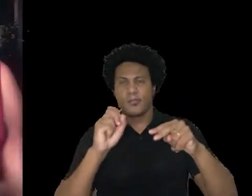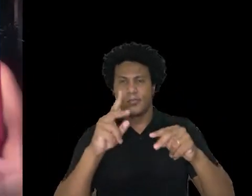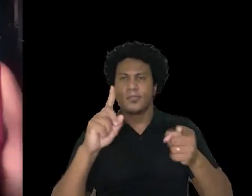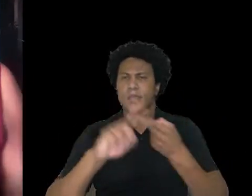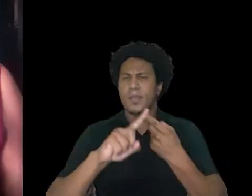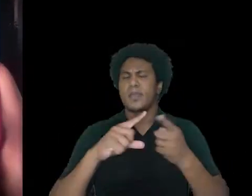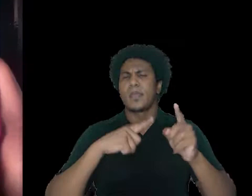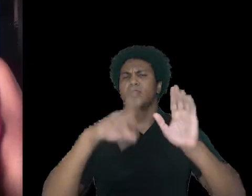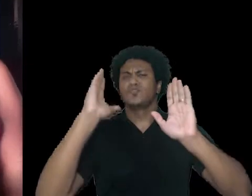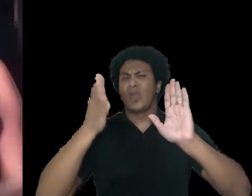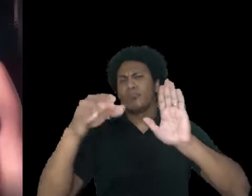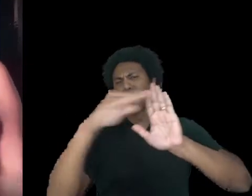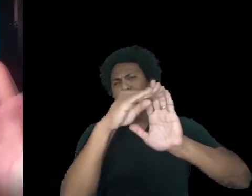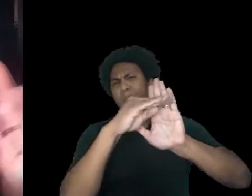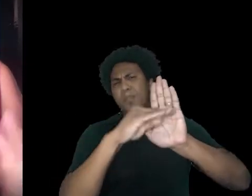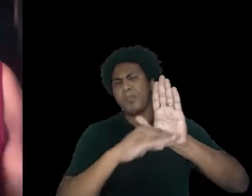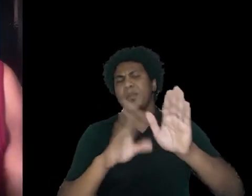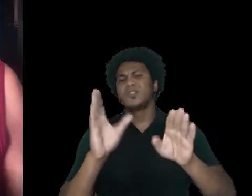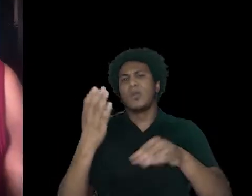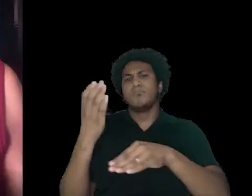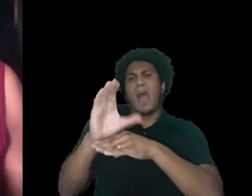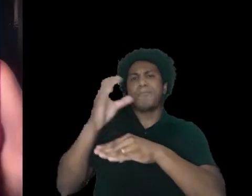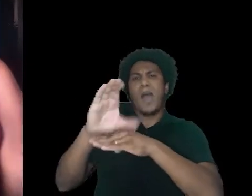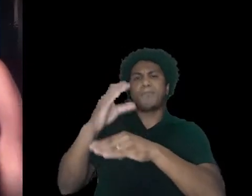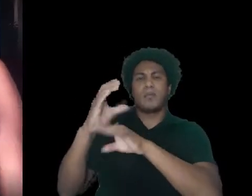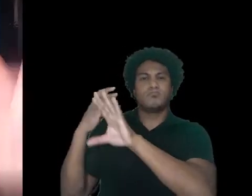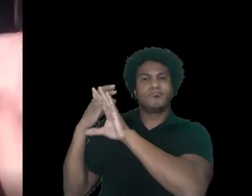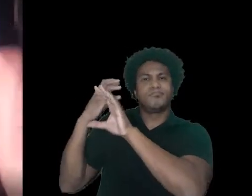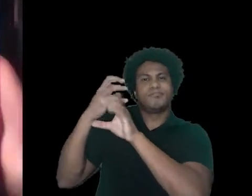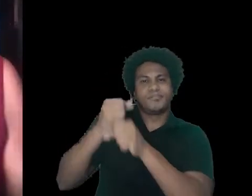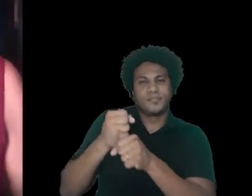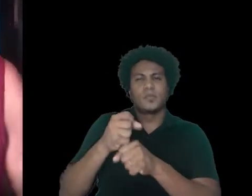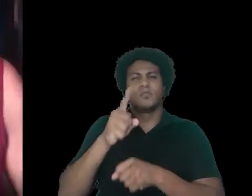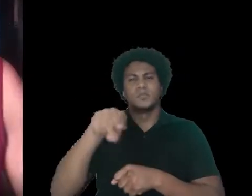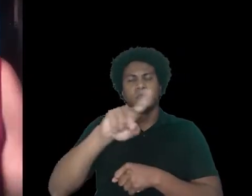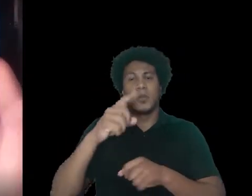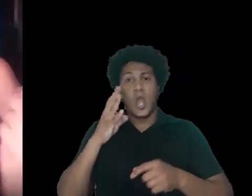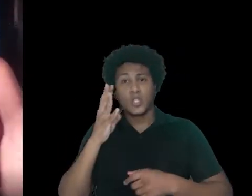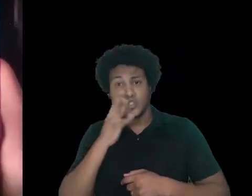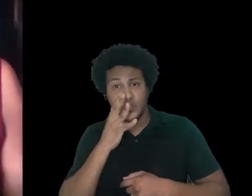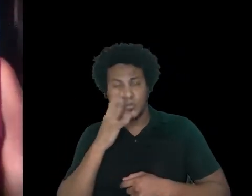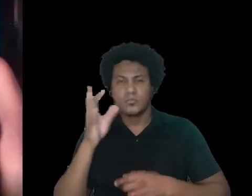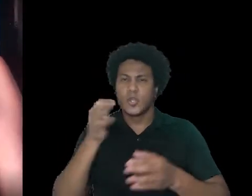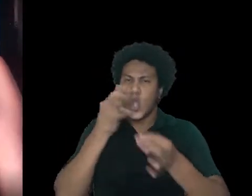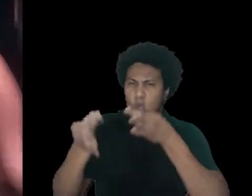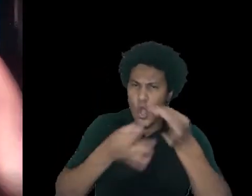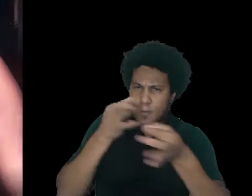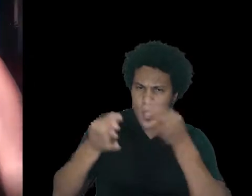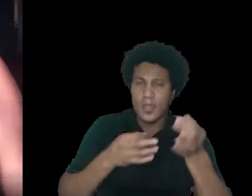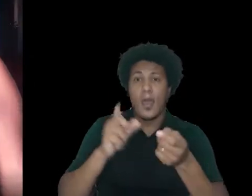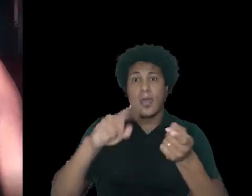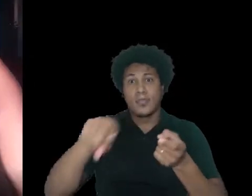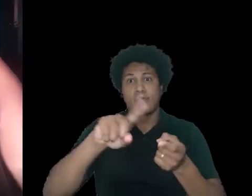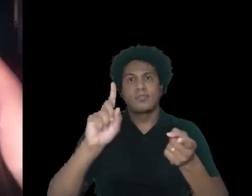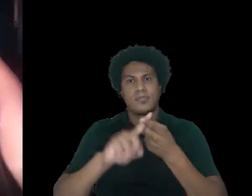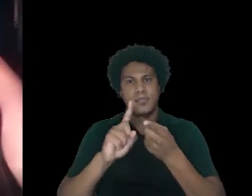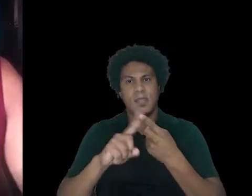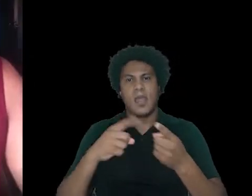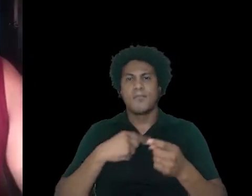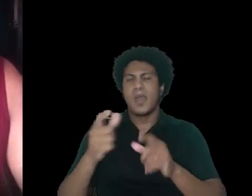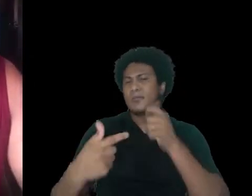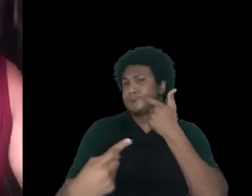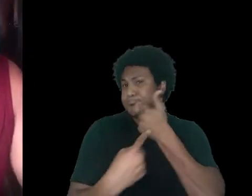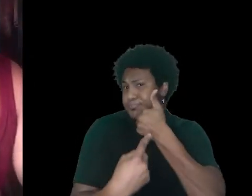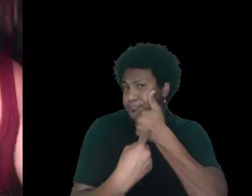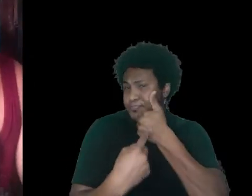já postados para que vocês possam assistir, né? Deixar lá um comentário, a sua curtida, no momento que vocês